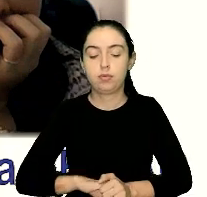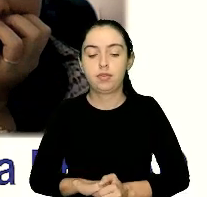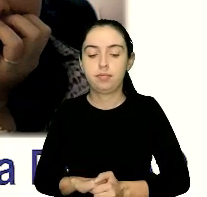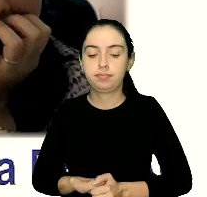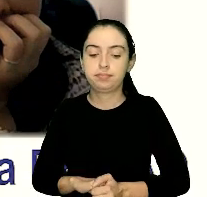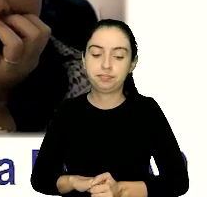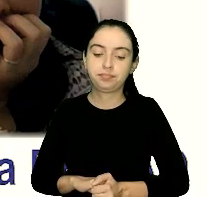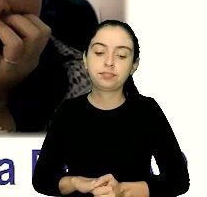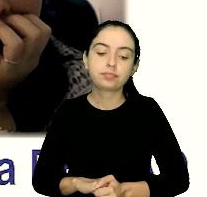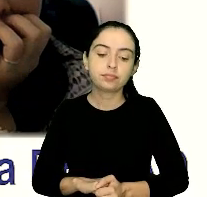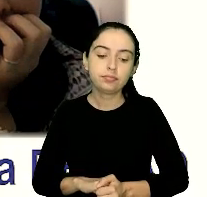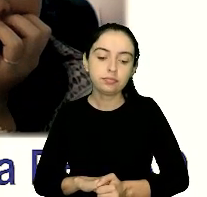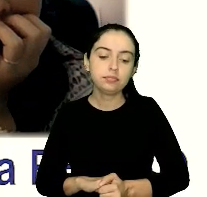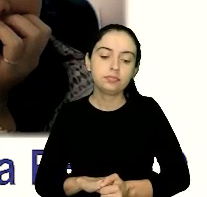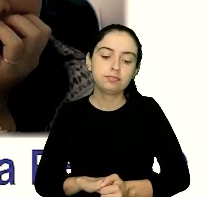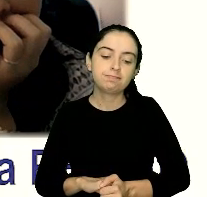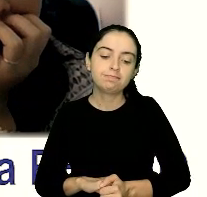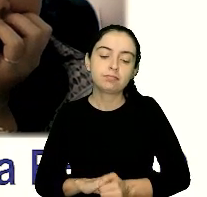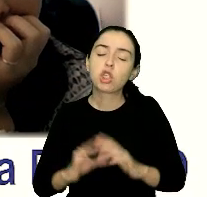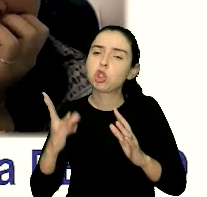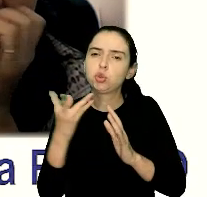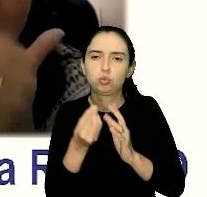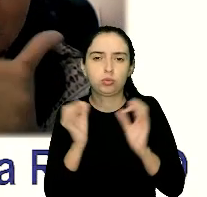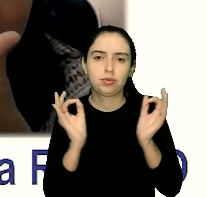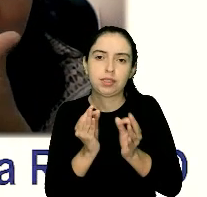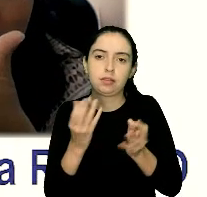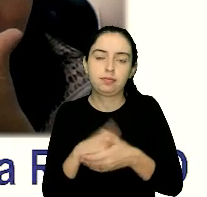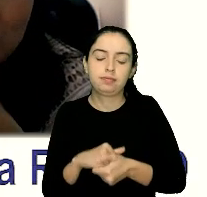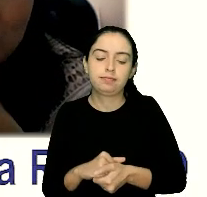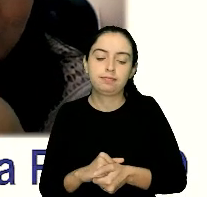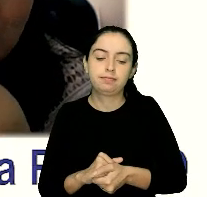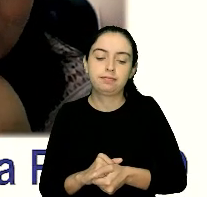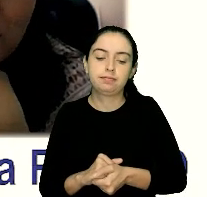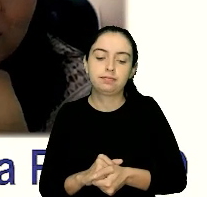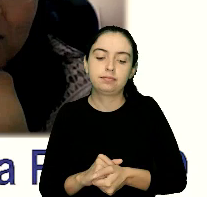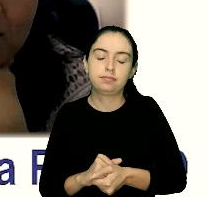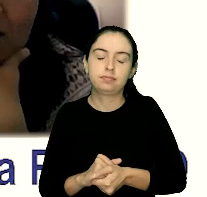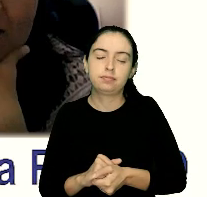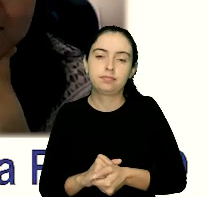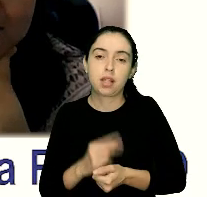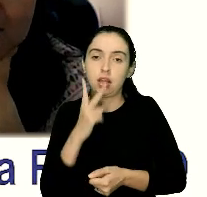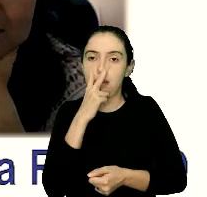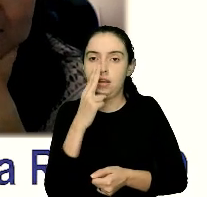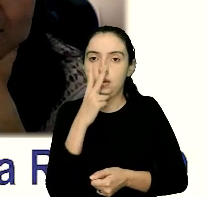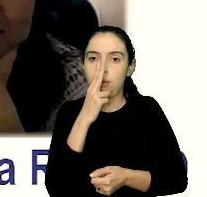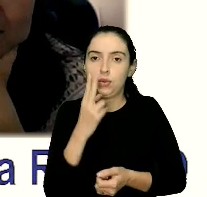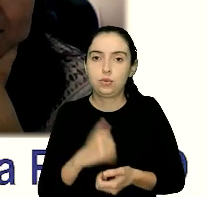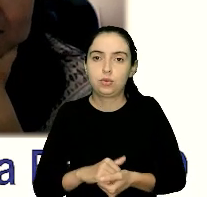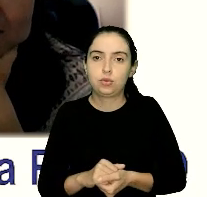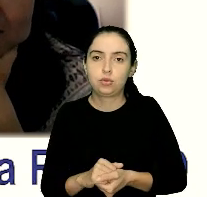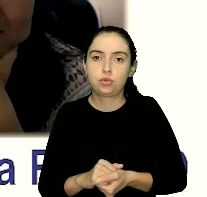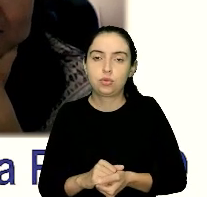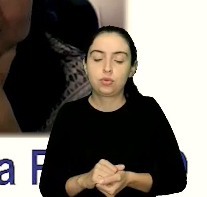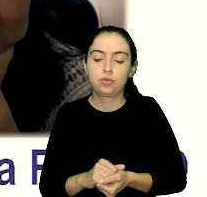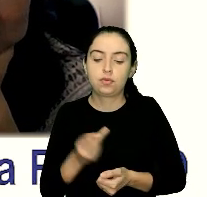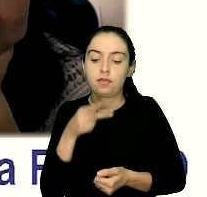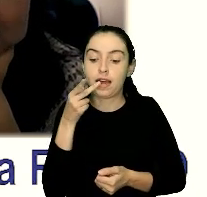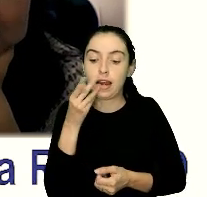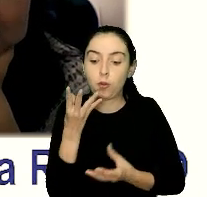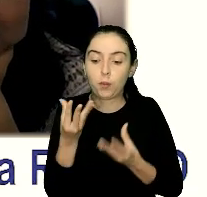forma geral é isso, não? Acho que falo bastante, gosto de falar.